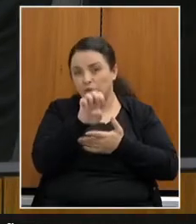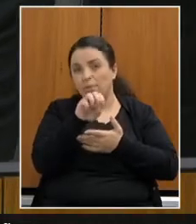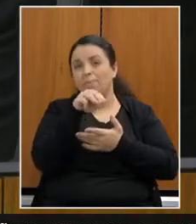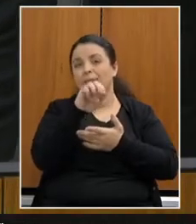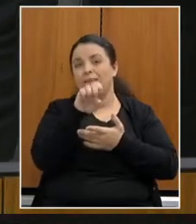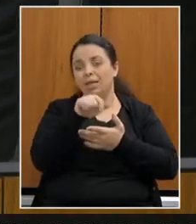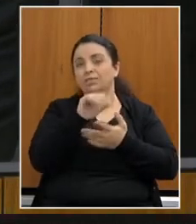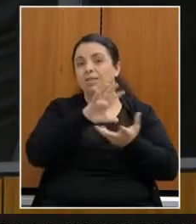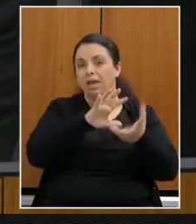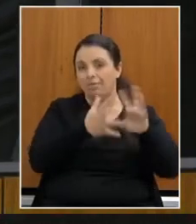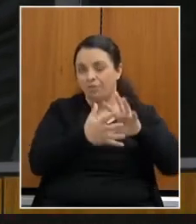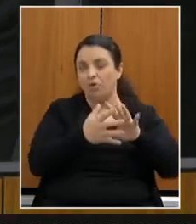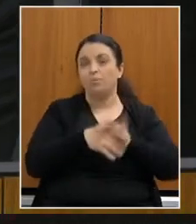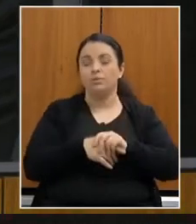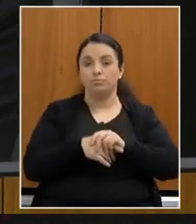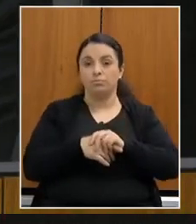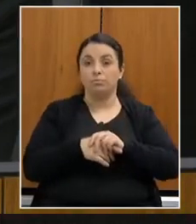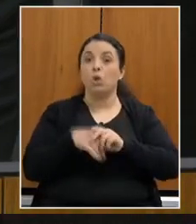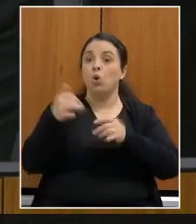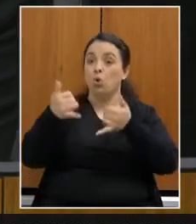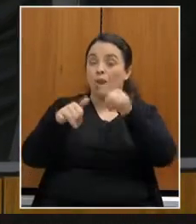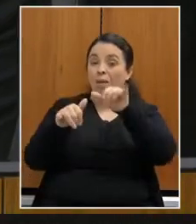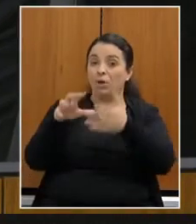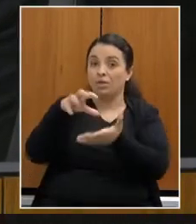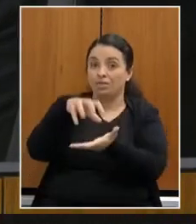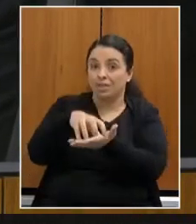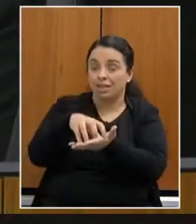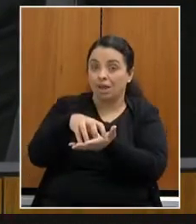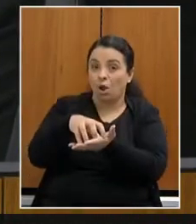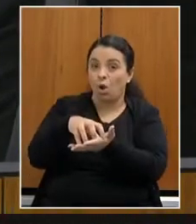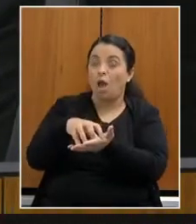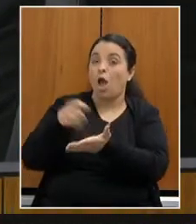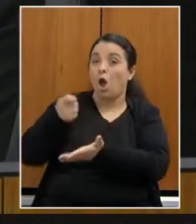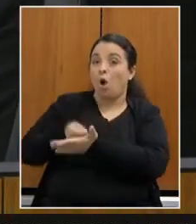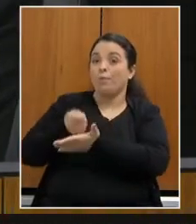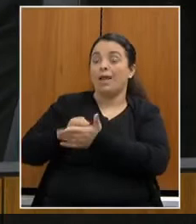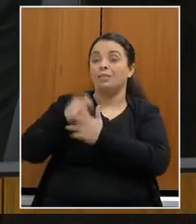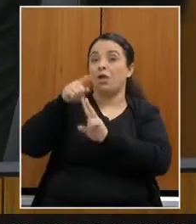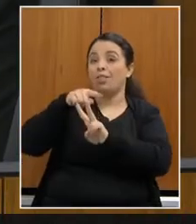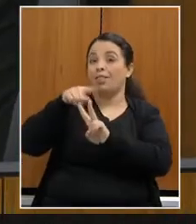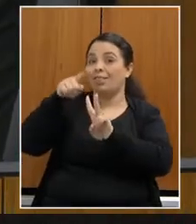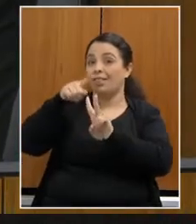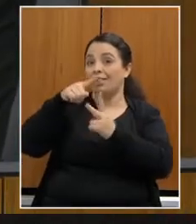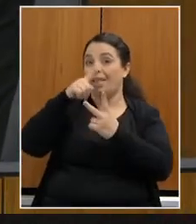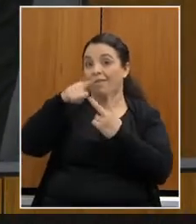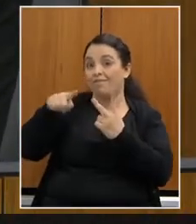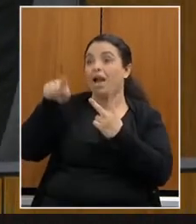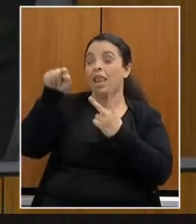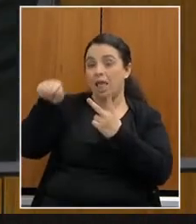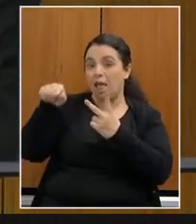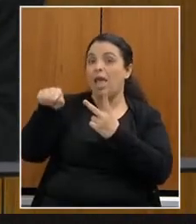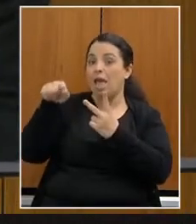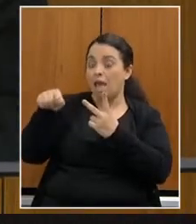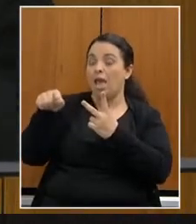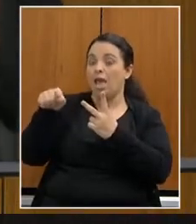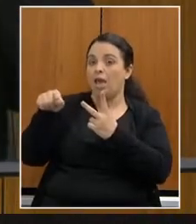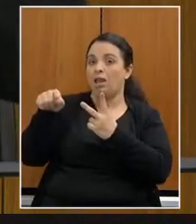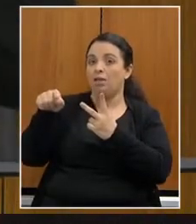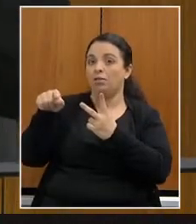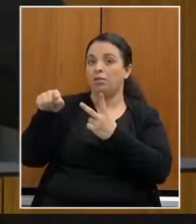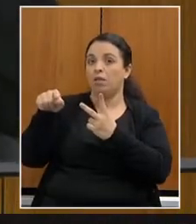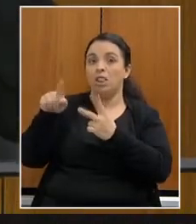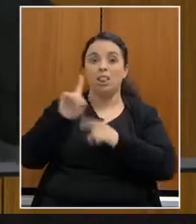obrigação da Vale fazer não está no acordo aqui da Assembleia eu queria saber se é exatamente